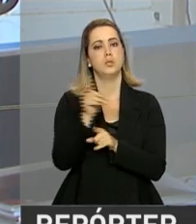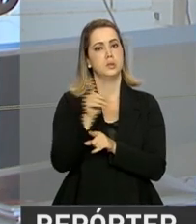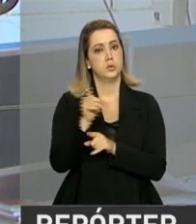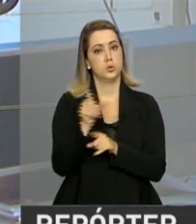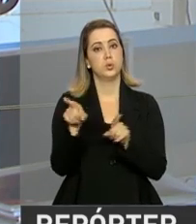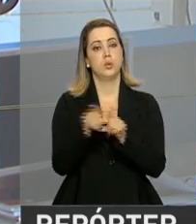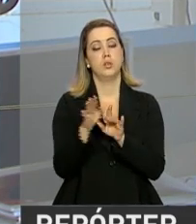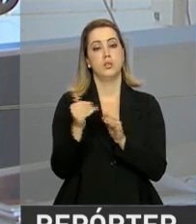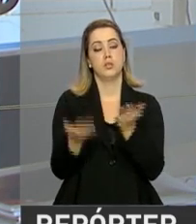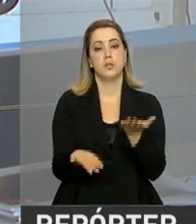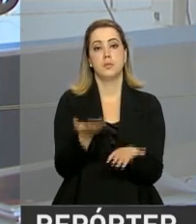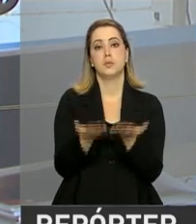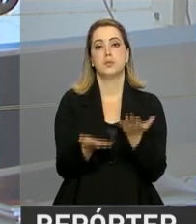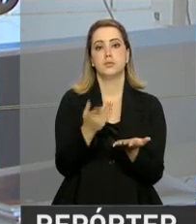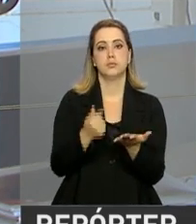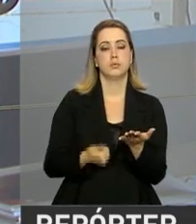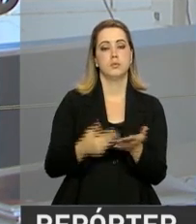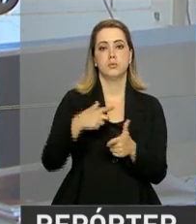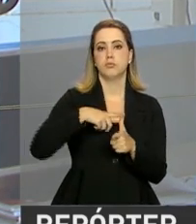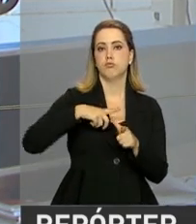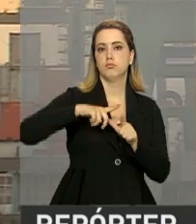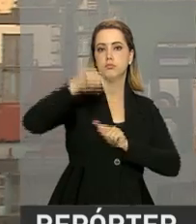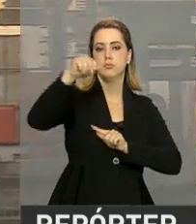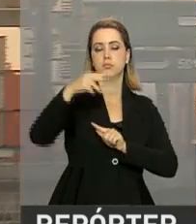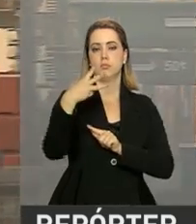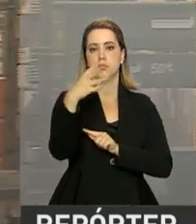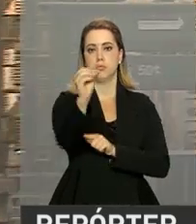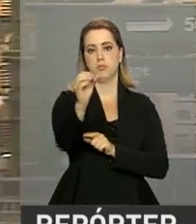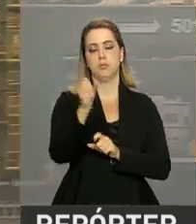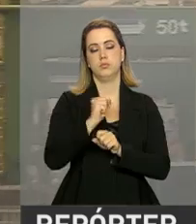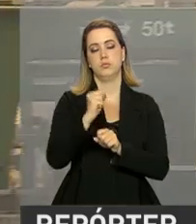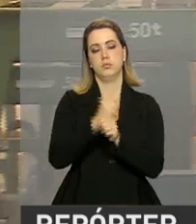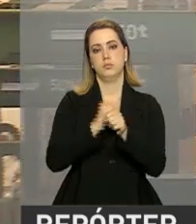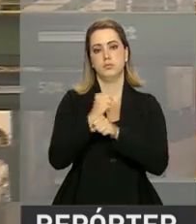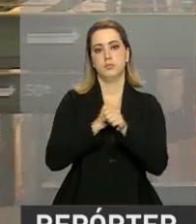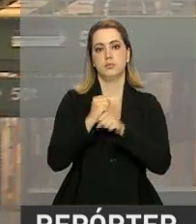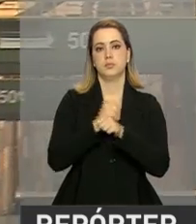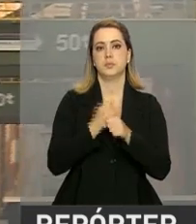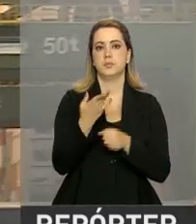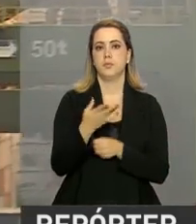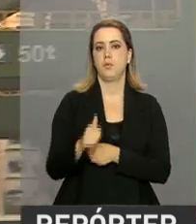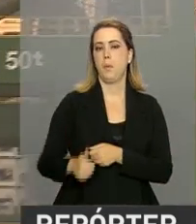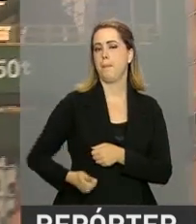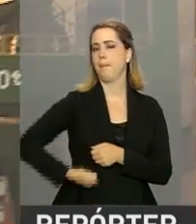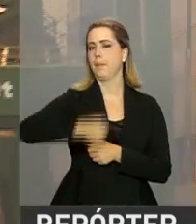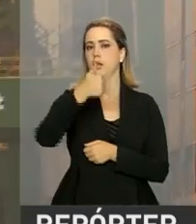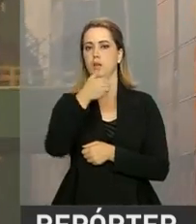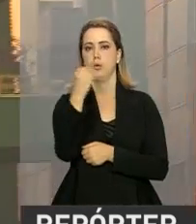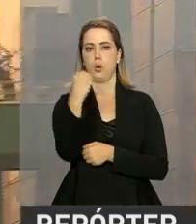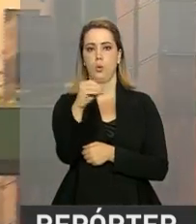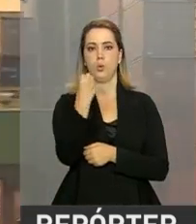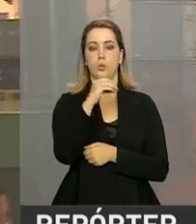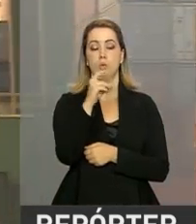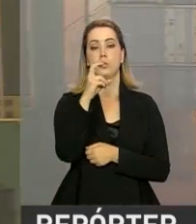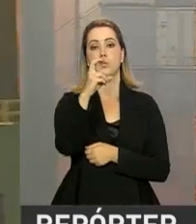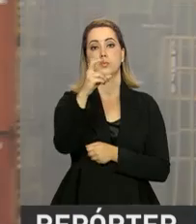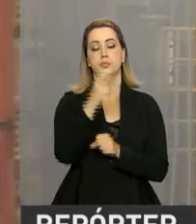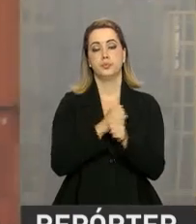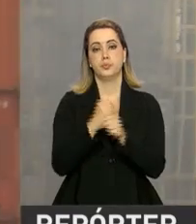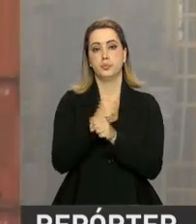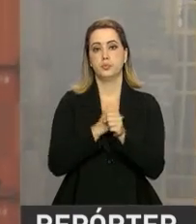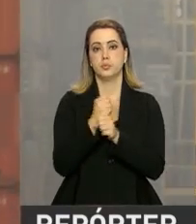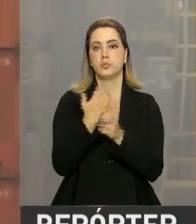comercial para o período em quase 30 anos o melhor outubro em 5 anos a balança comercial